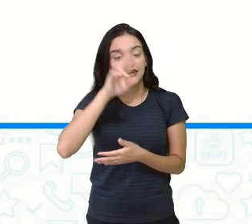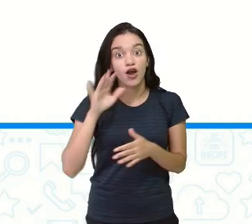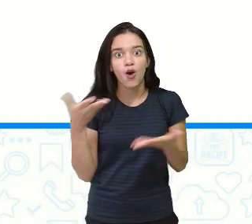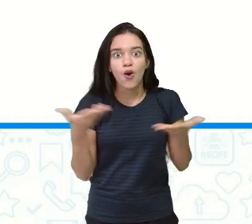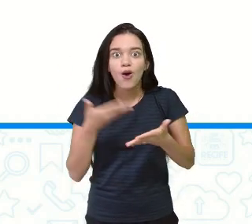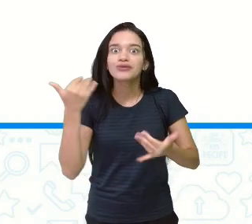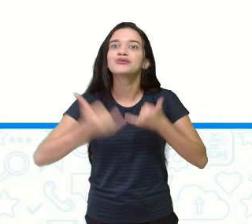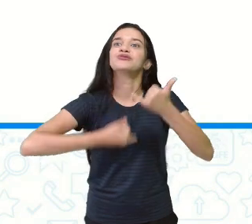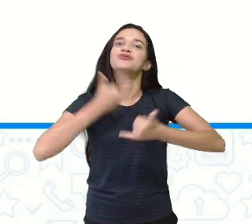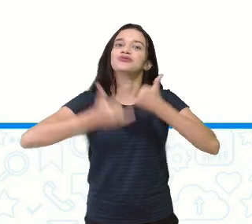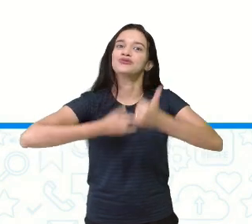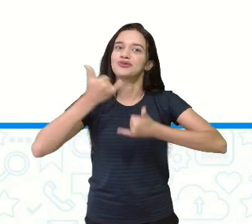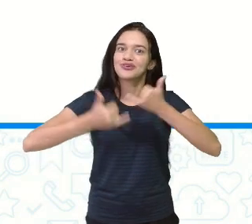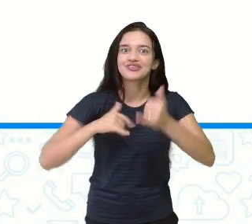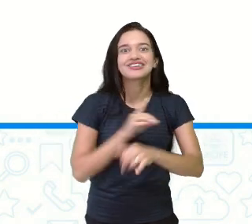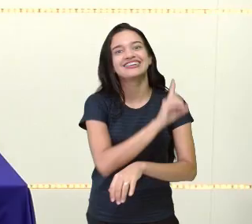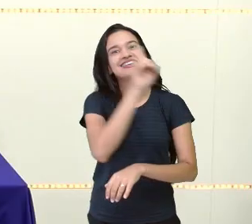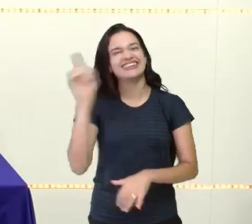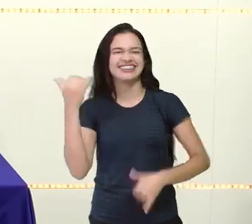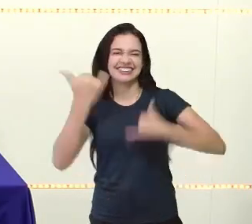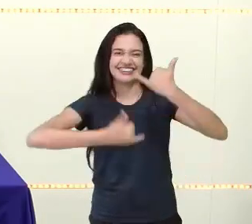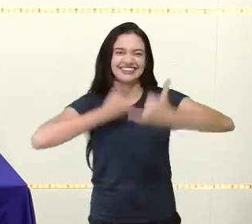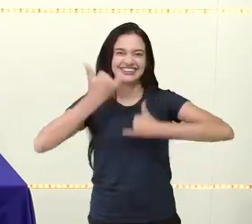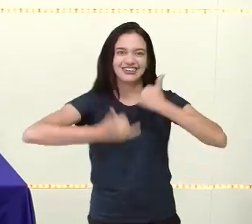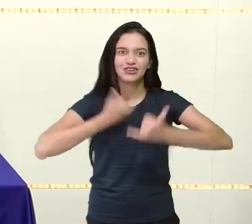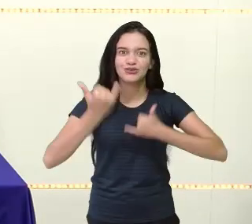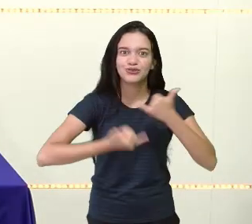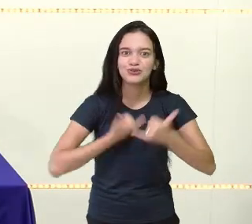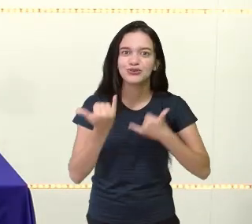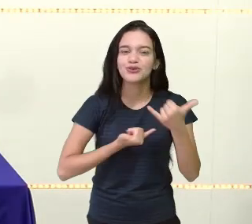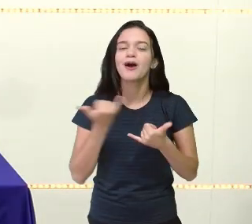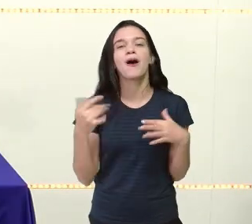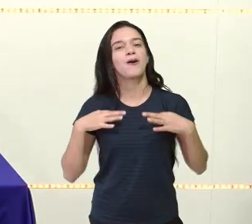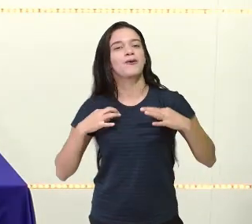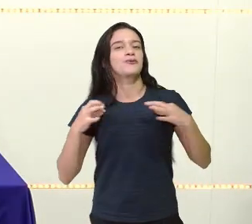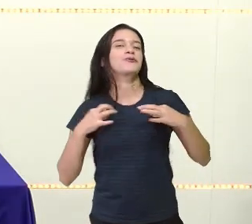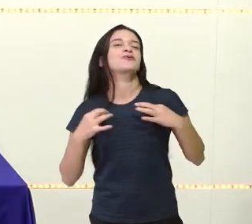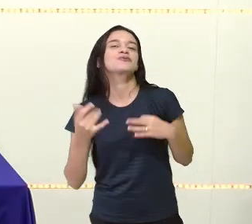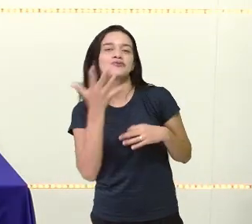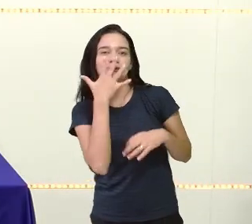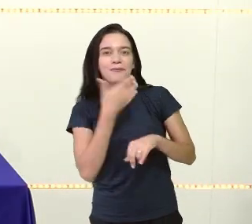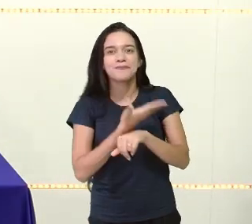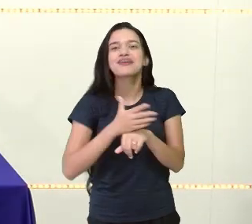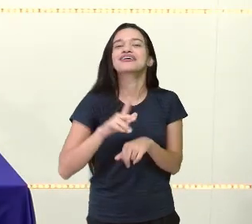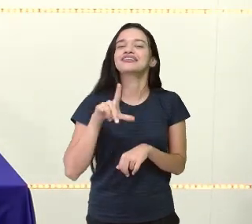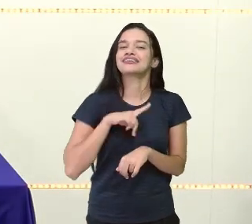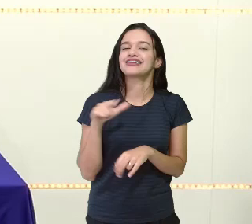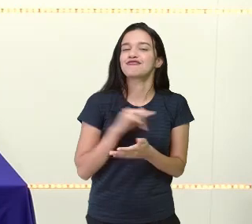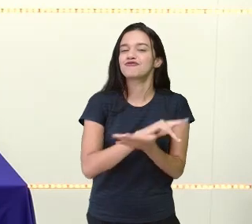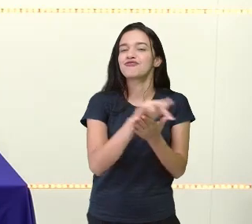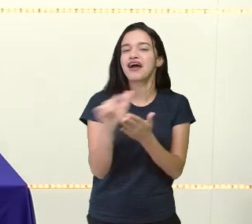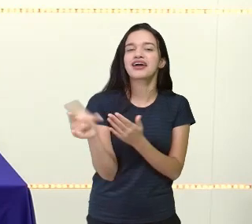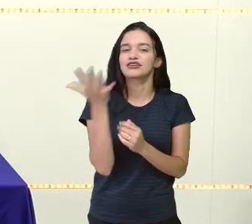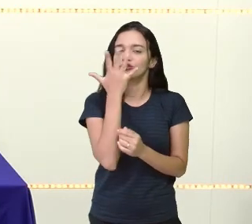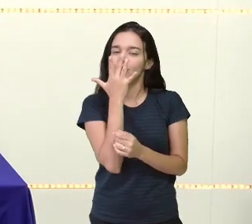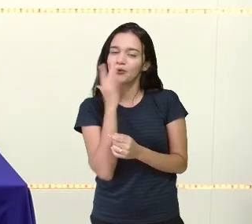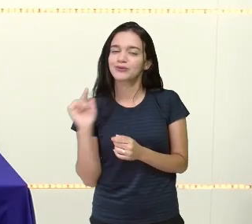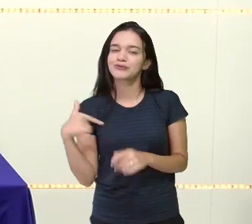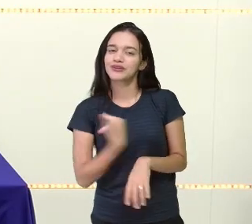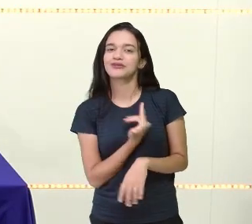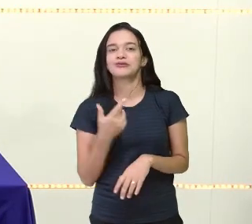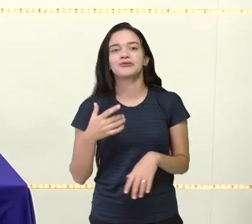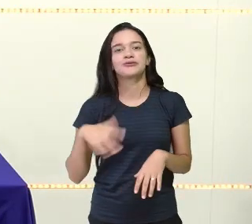jogo, né? Isso, dia de jogo! Professora Sandra aí com a camisa branca também, né? Que tem várias cores aí do Brasil para a gente